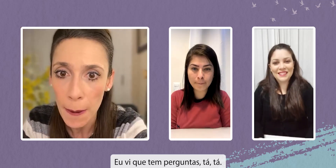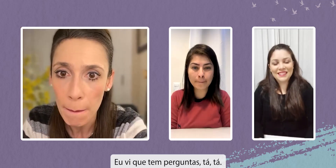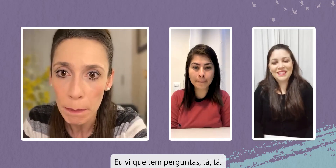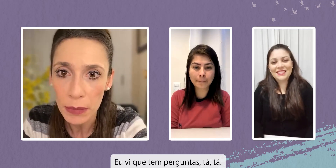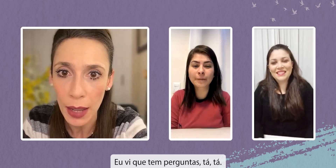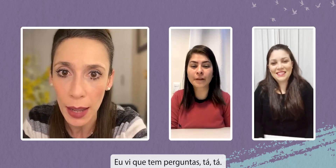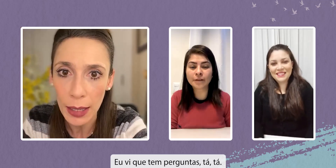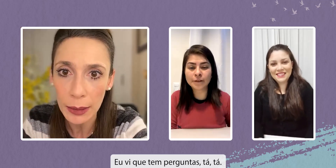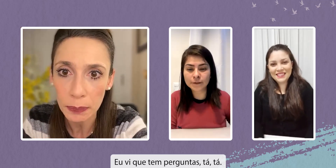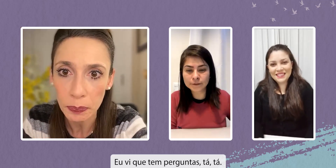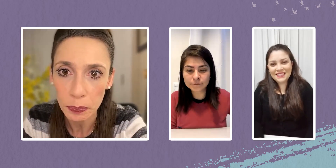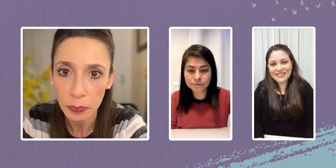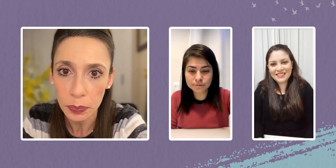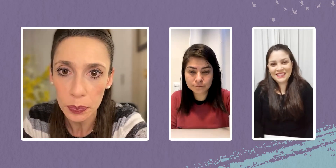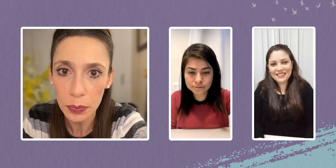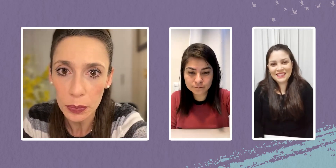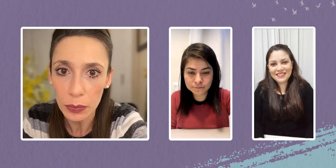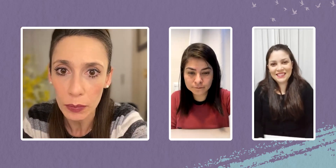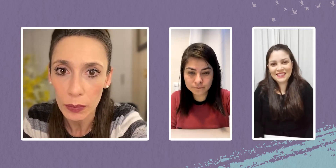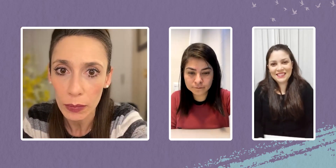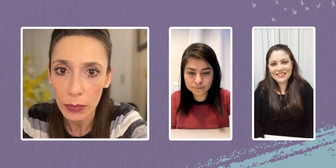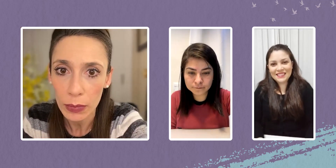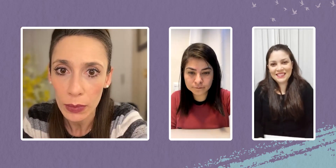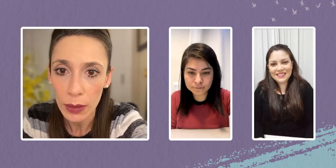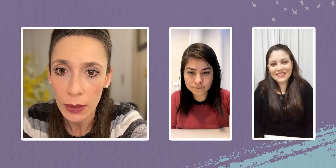perguntas, tá?